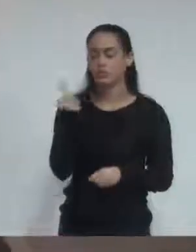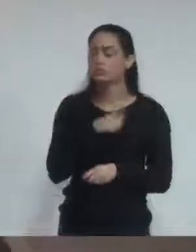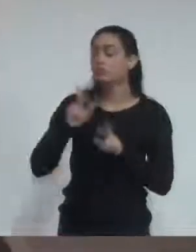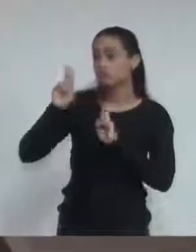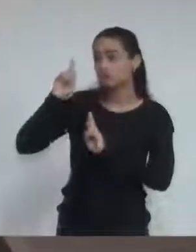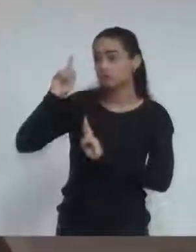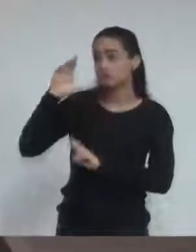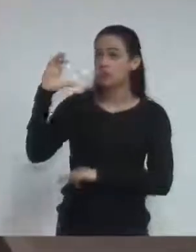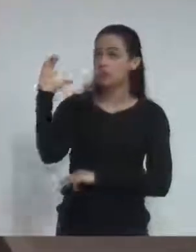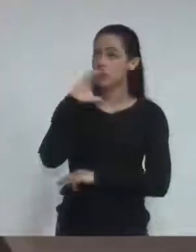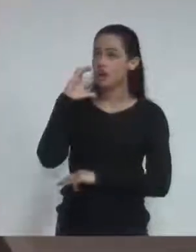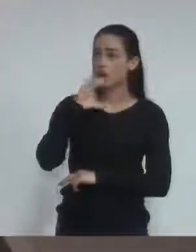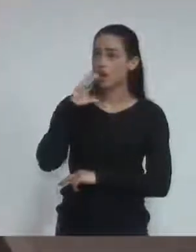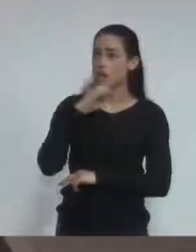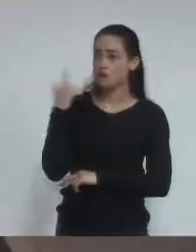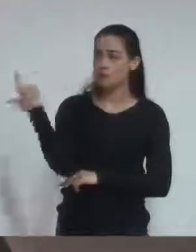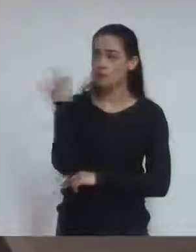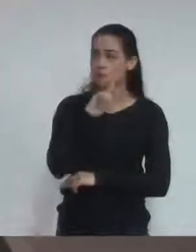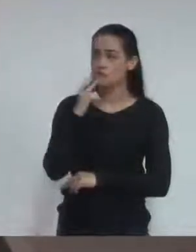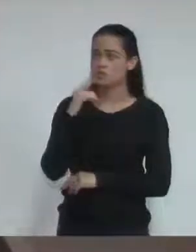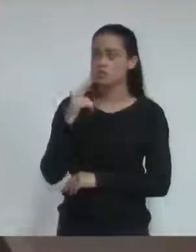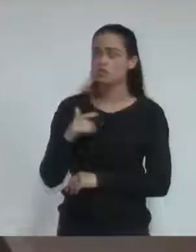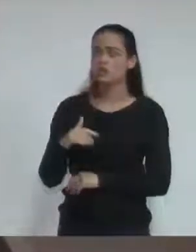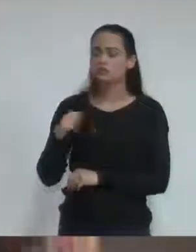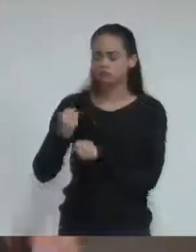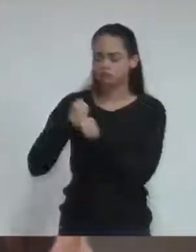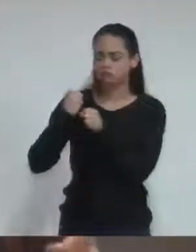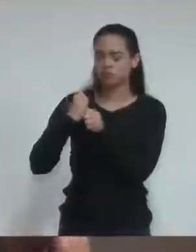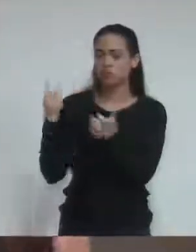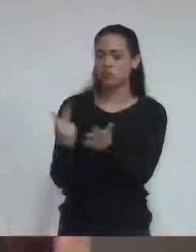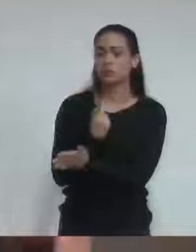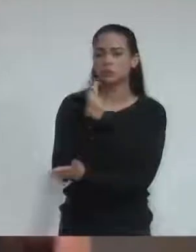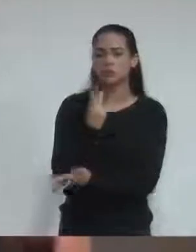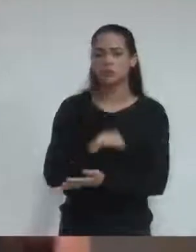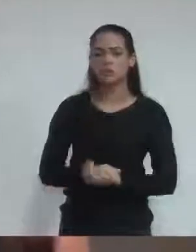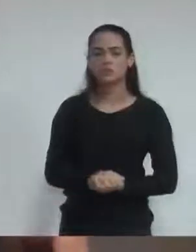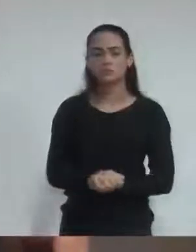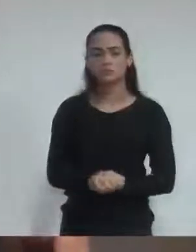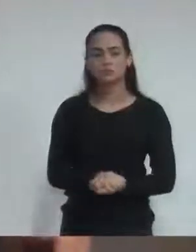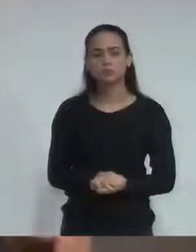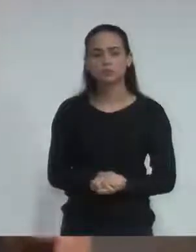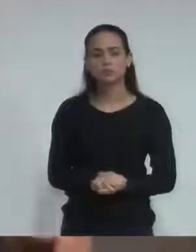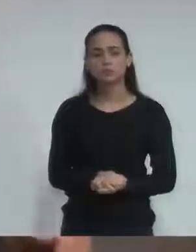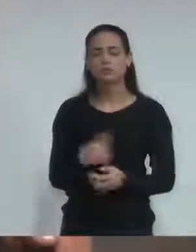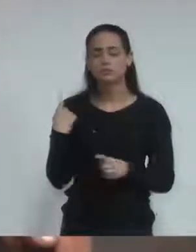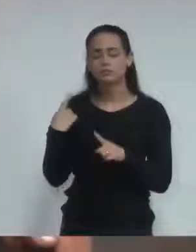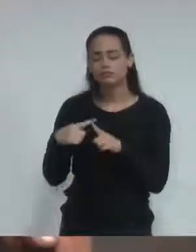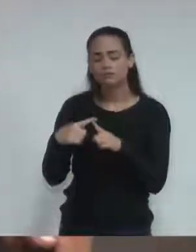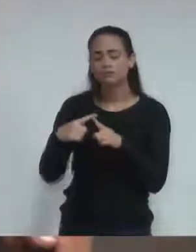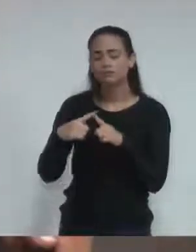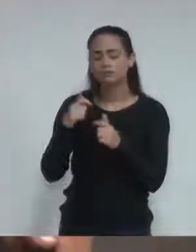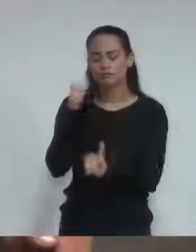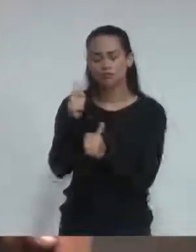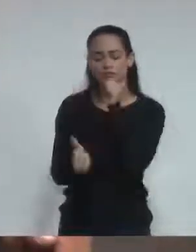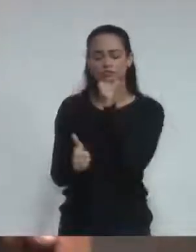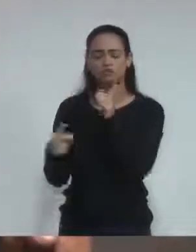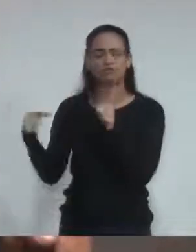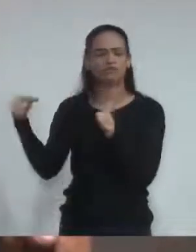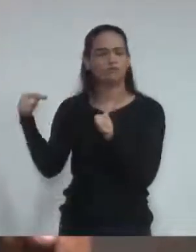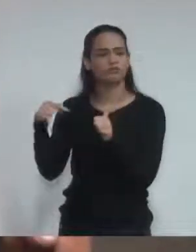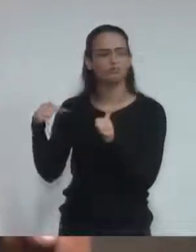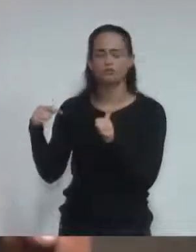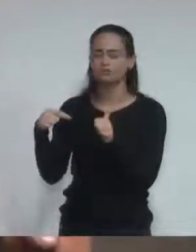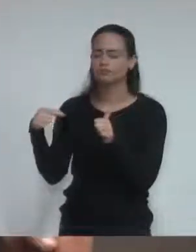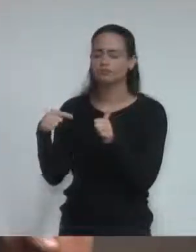agilizado, né, e que isso saia, porque, como está ali nas faixas, né, o esporte, a gente sabe que ele é uma das